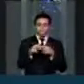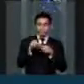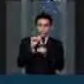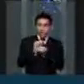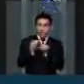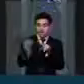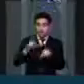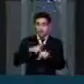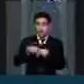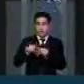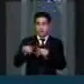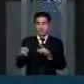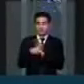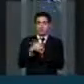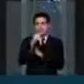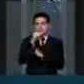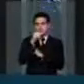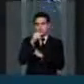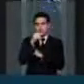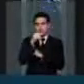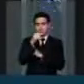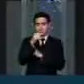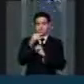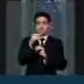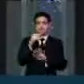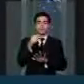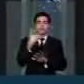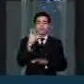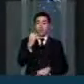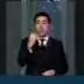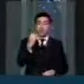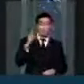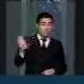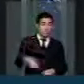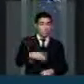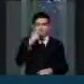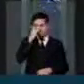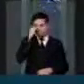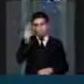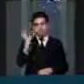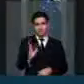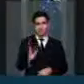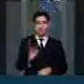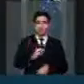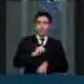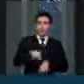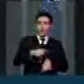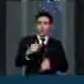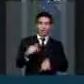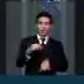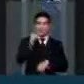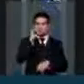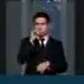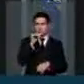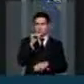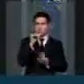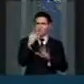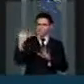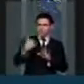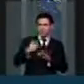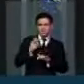temporária de energia elétrica. 40 milhões de brasileiros sem energia durante horas e apenas uma